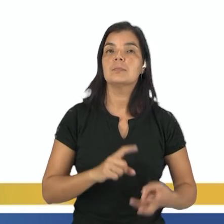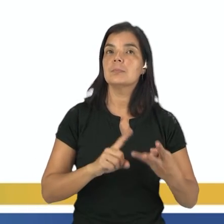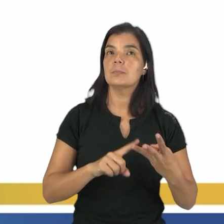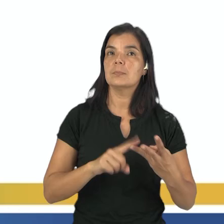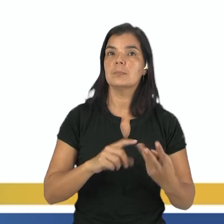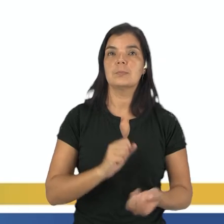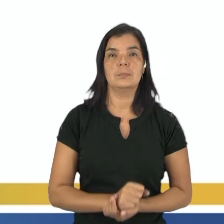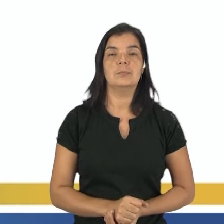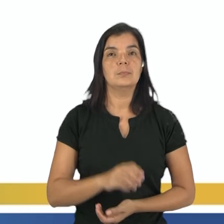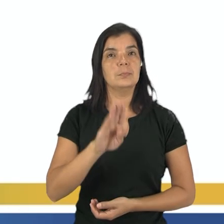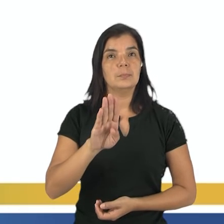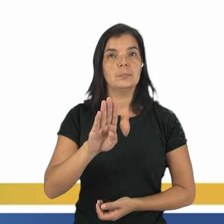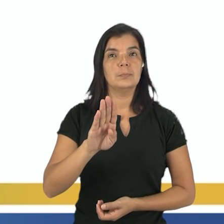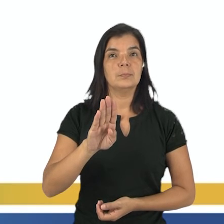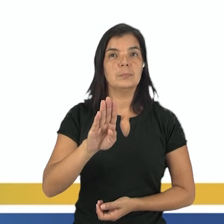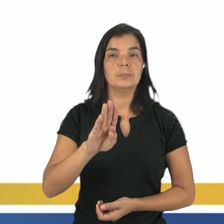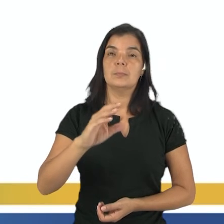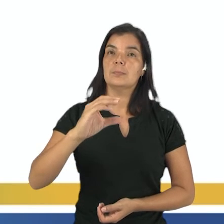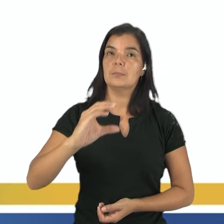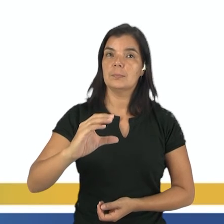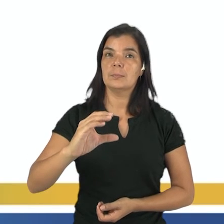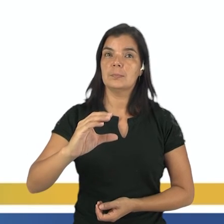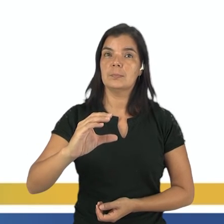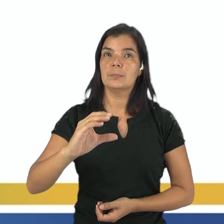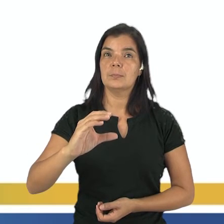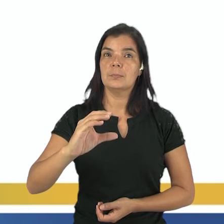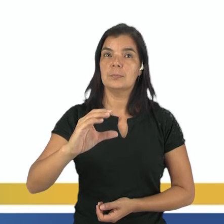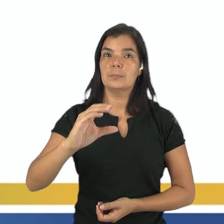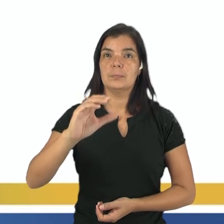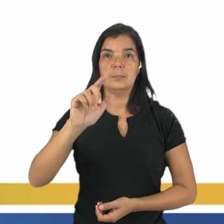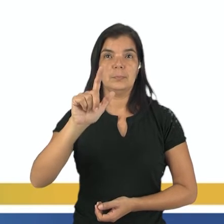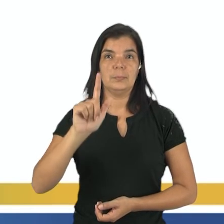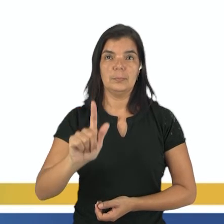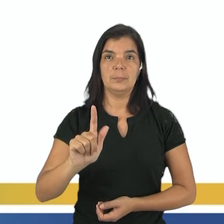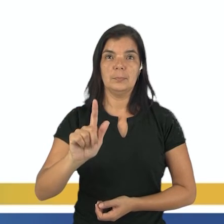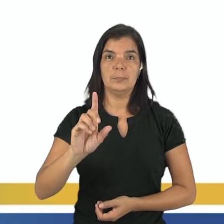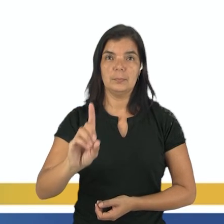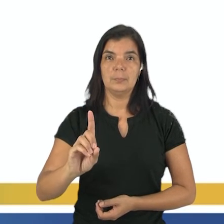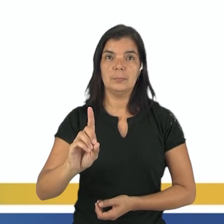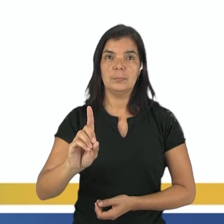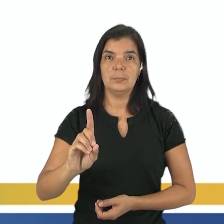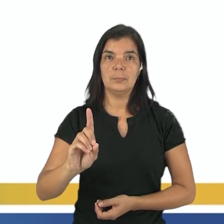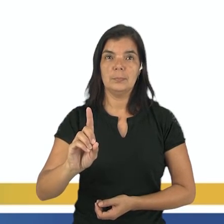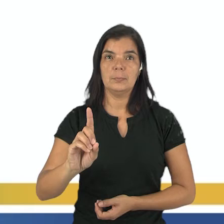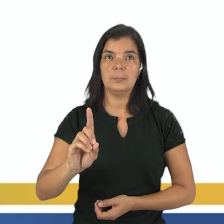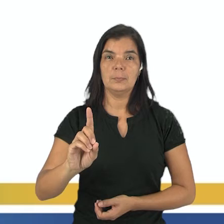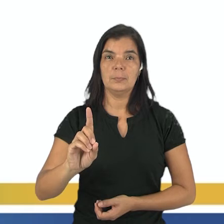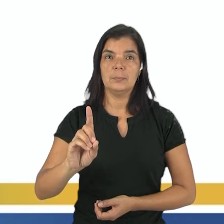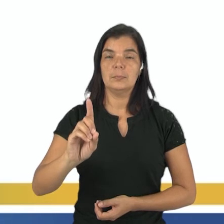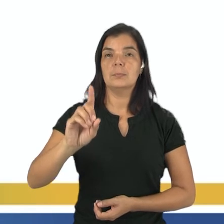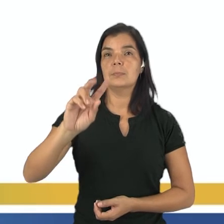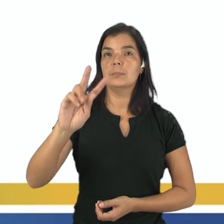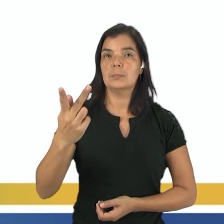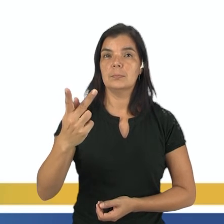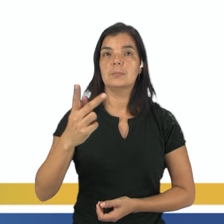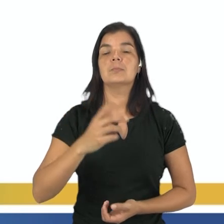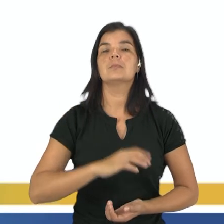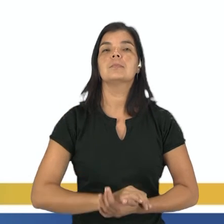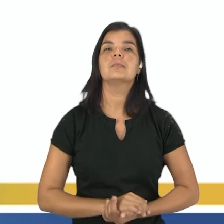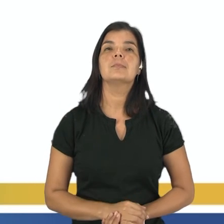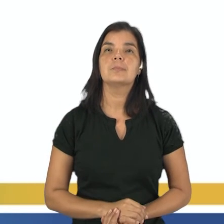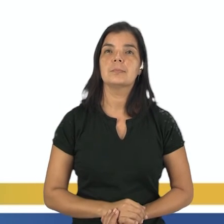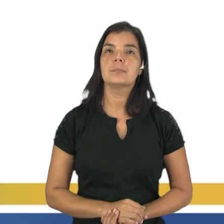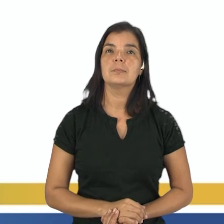terceira maneira está em B, vai para C, depois vai para o vértice D e depois para o